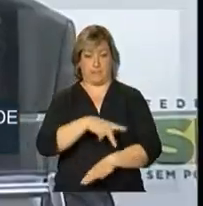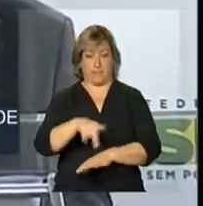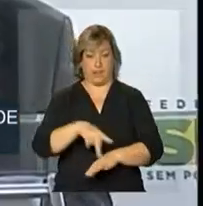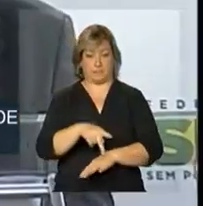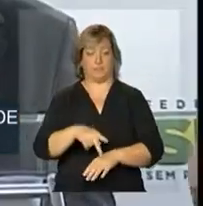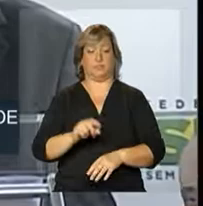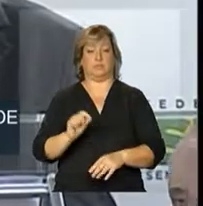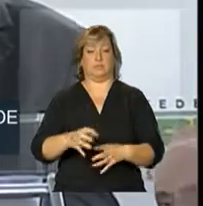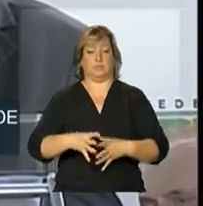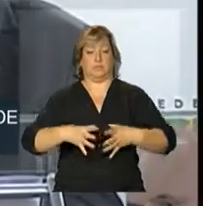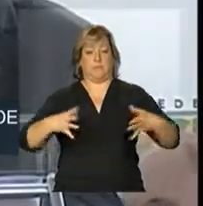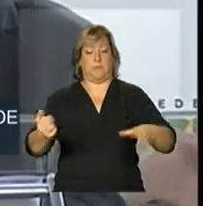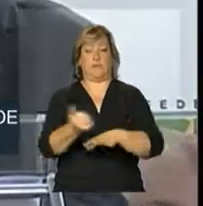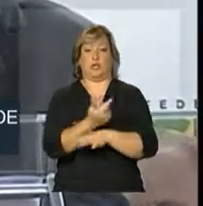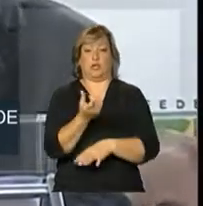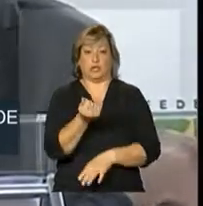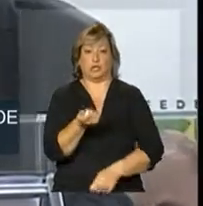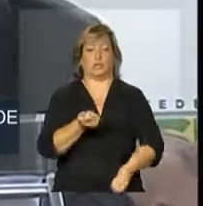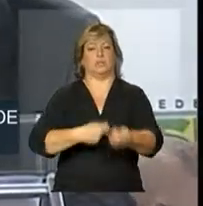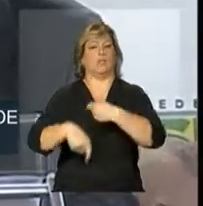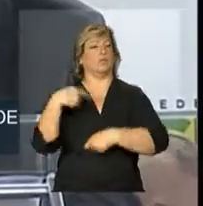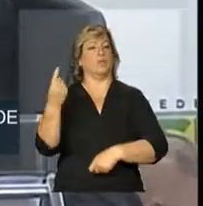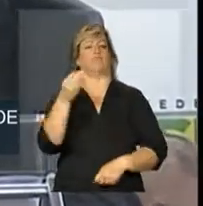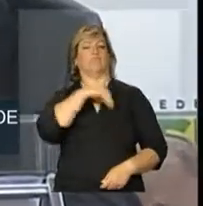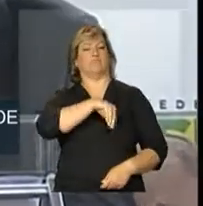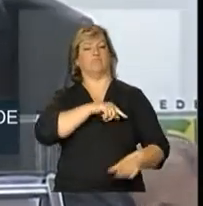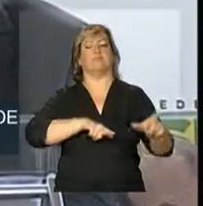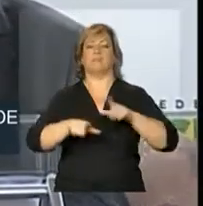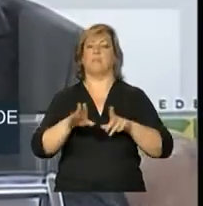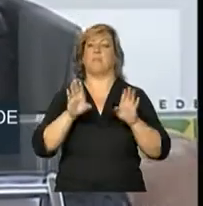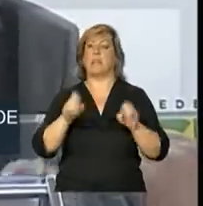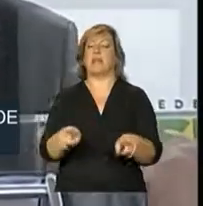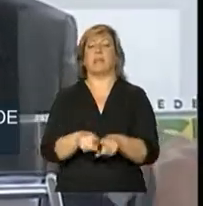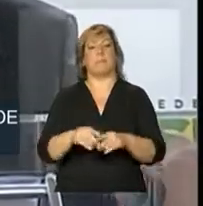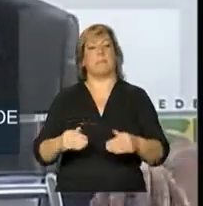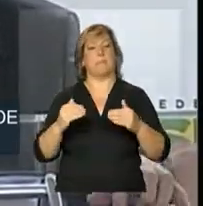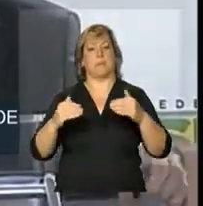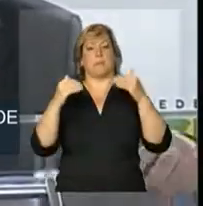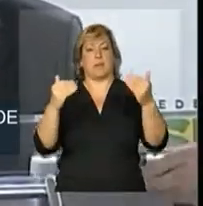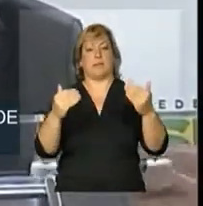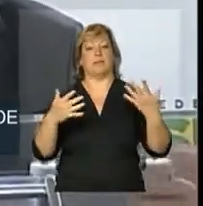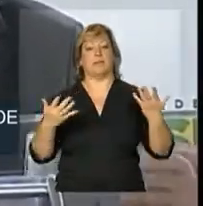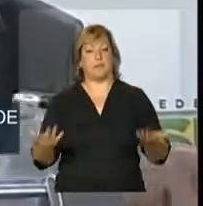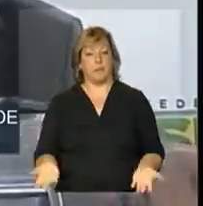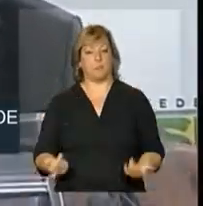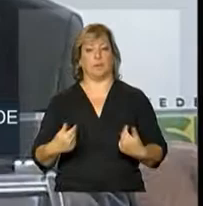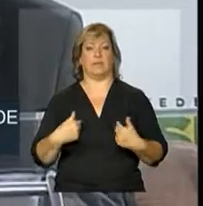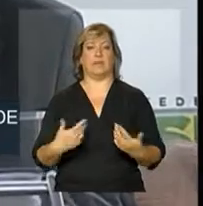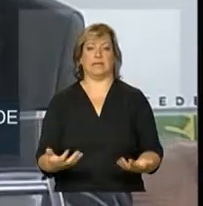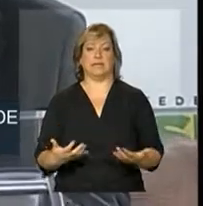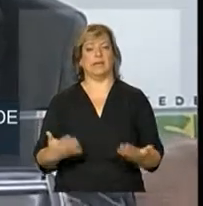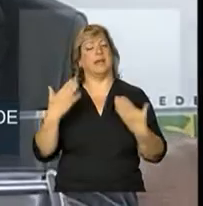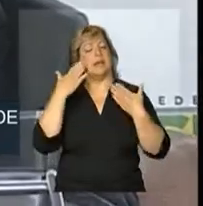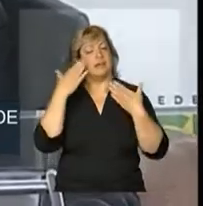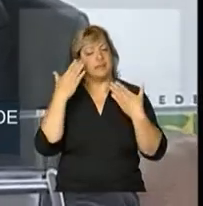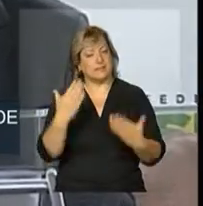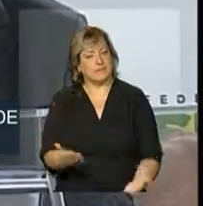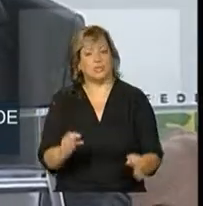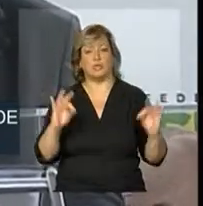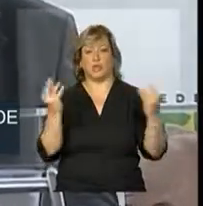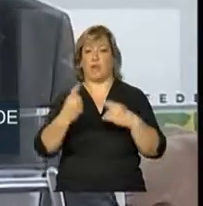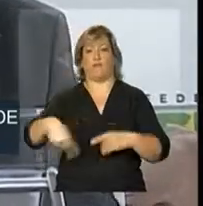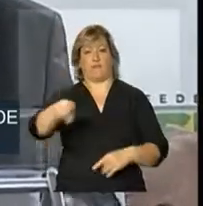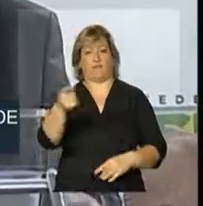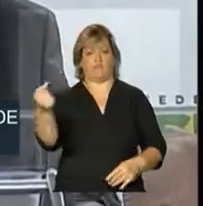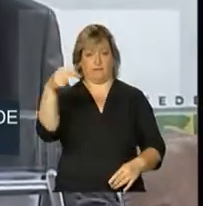economicamente, é claro, que melhora a renda e melhora o emprego de todos os trabalhadores. Por isso, eu queria agradecer a presença de todos